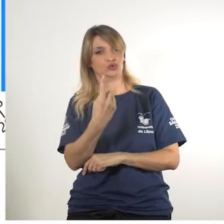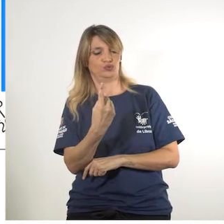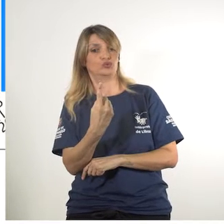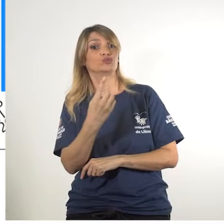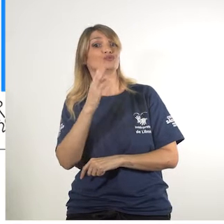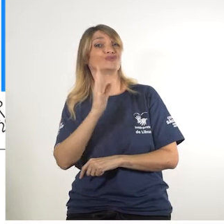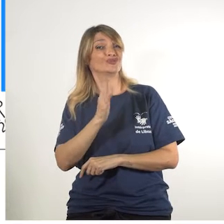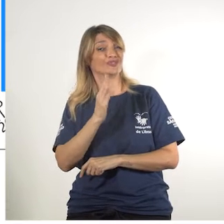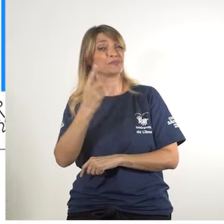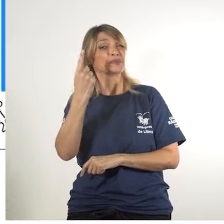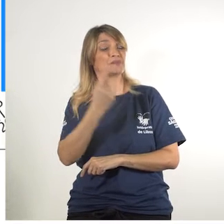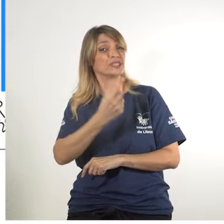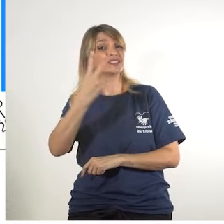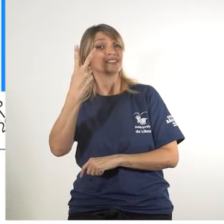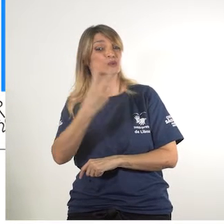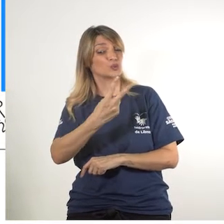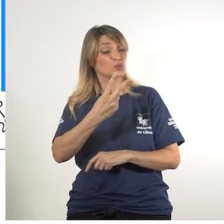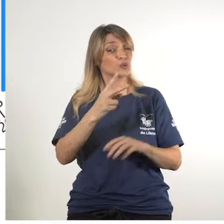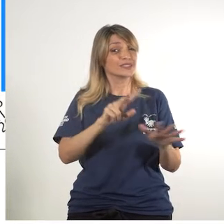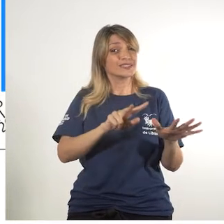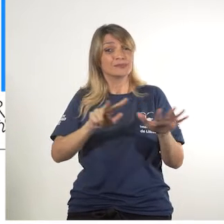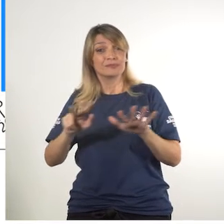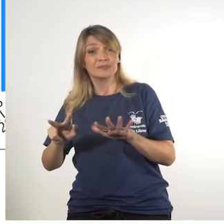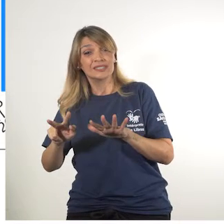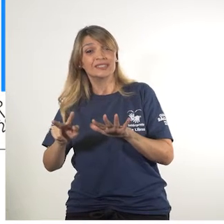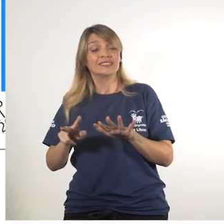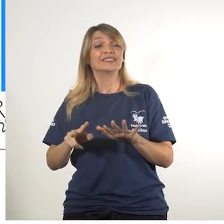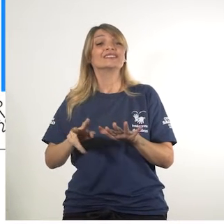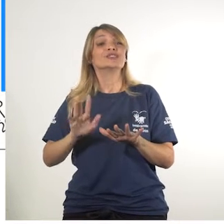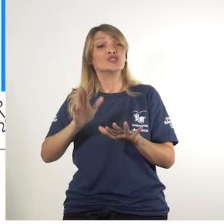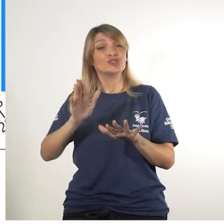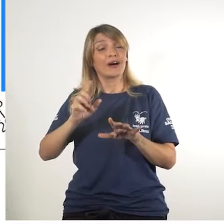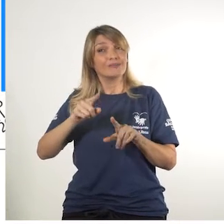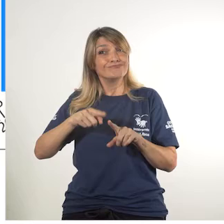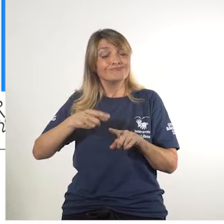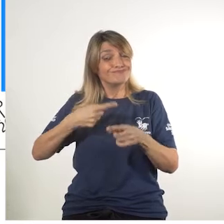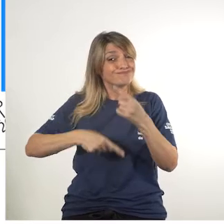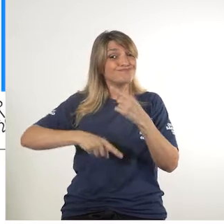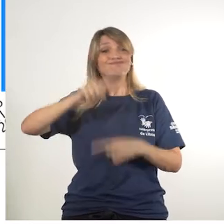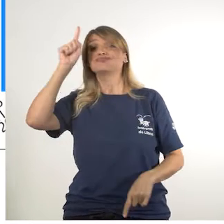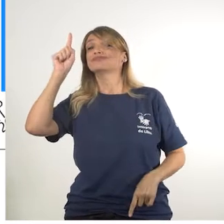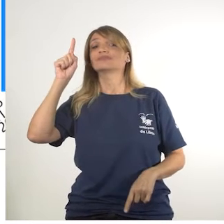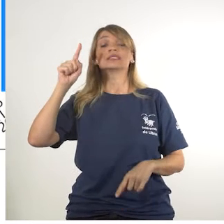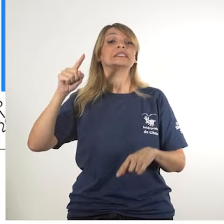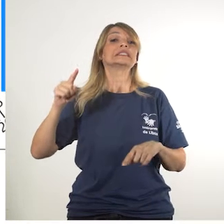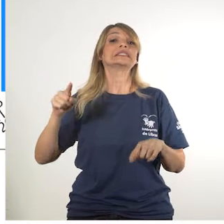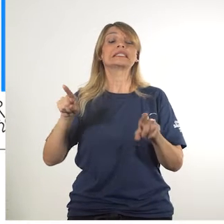a 1ª e a 2ª semana epidemiológica de 2021, e já à frente